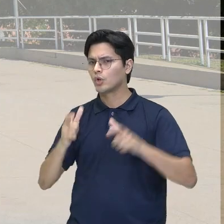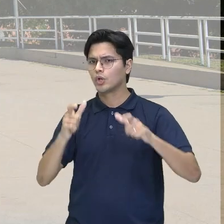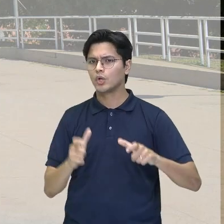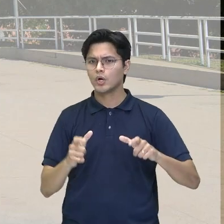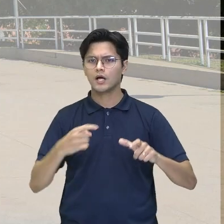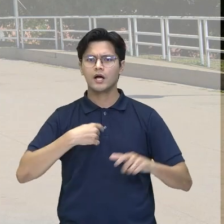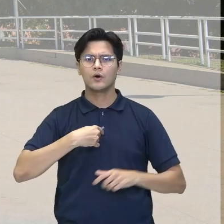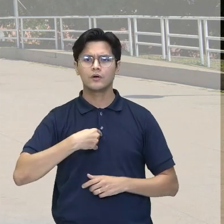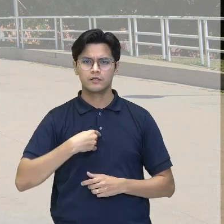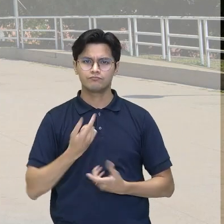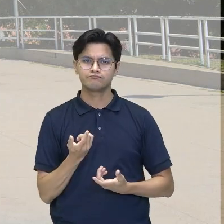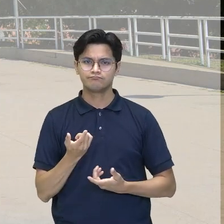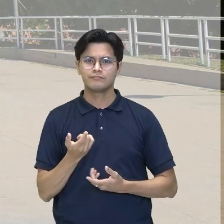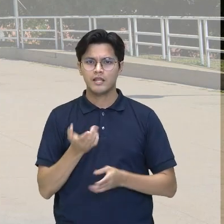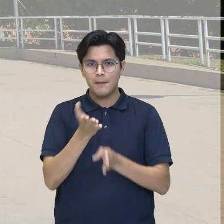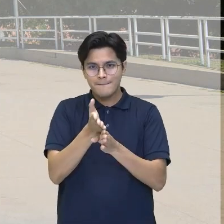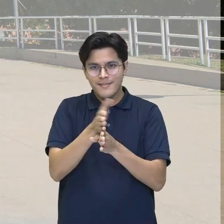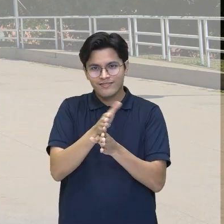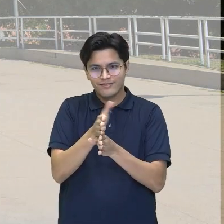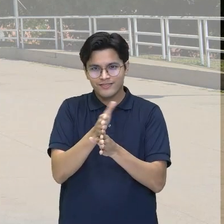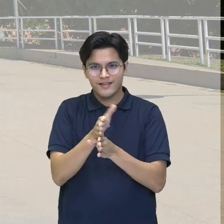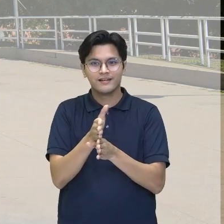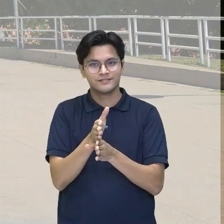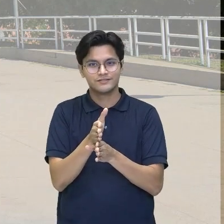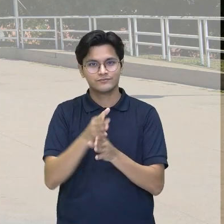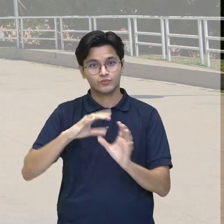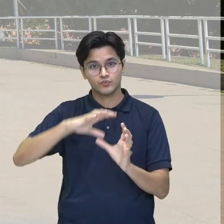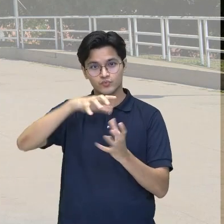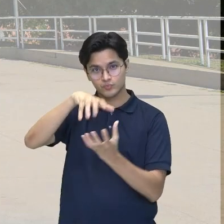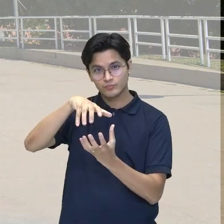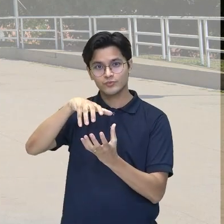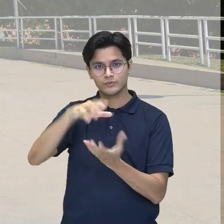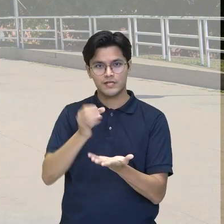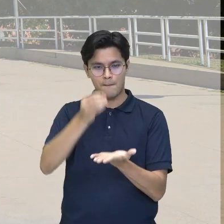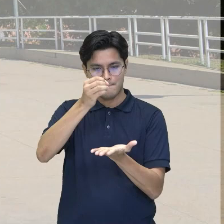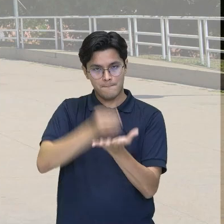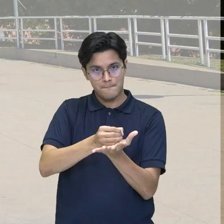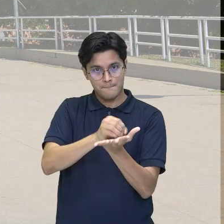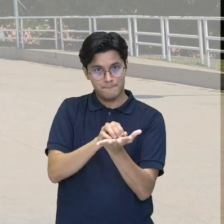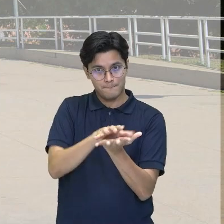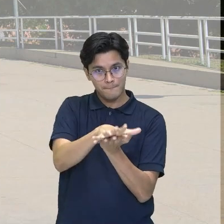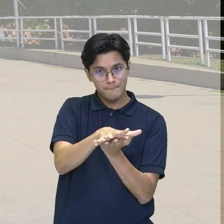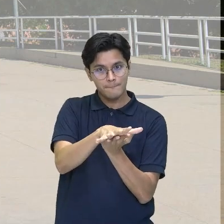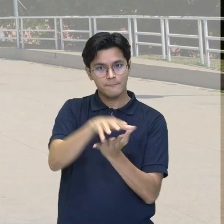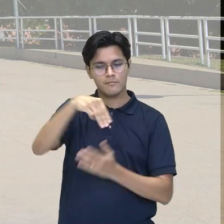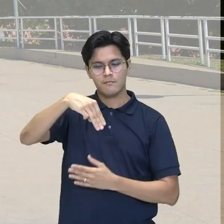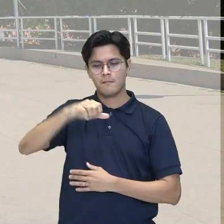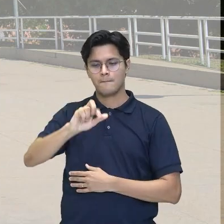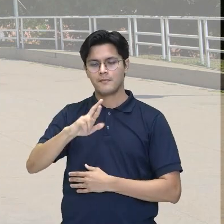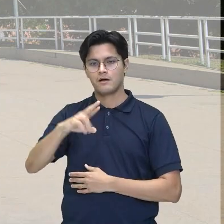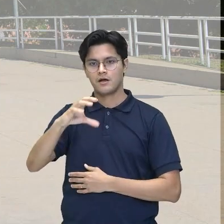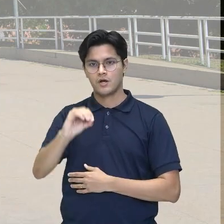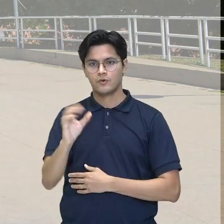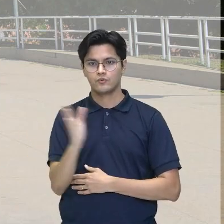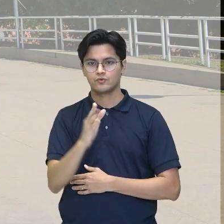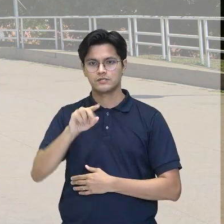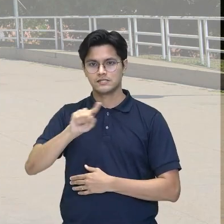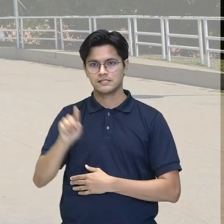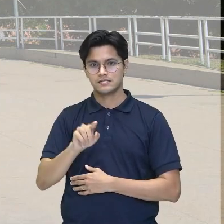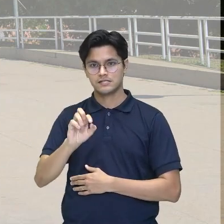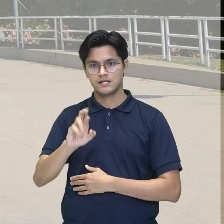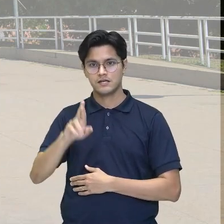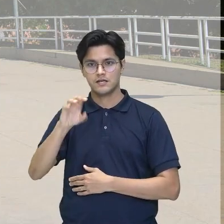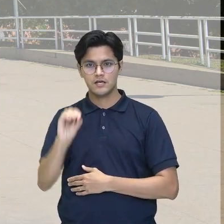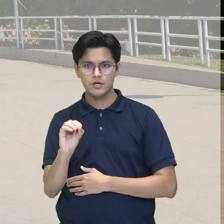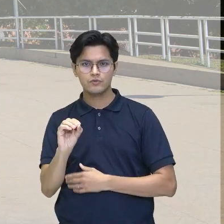está localizado o Marco Zero. Mas o que representa o Marco Zero, que ele